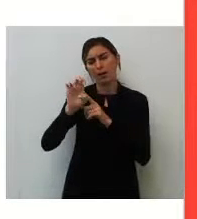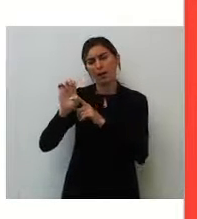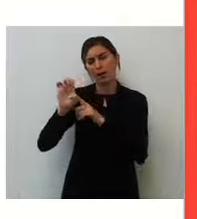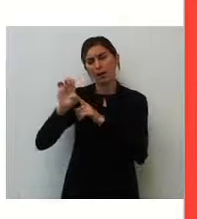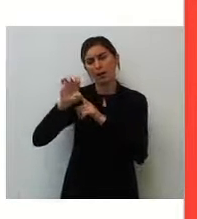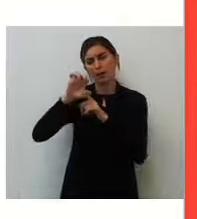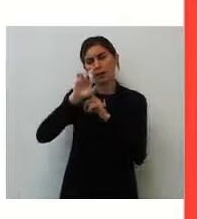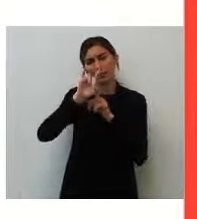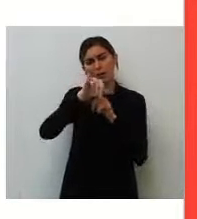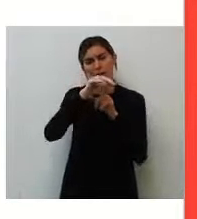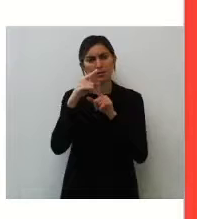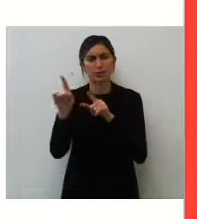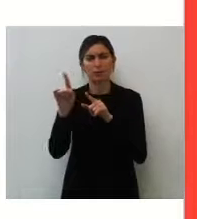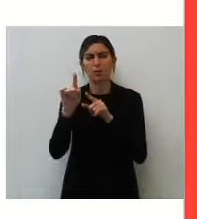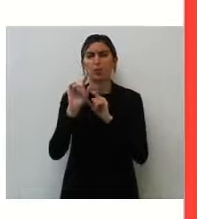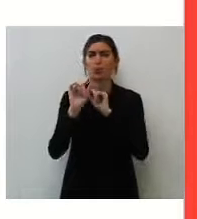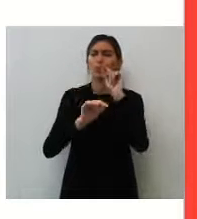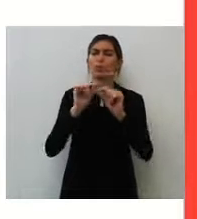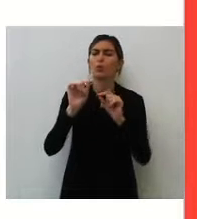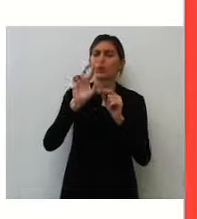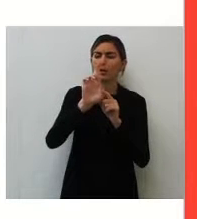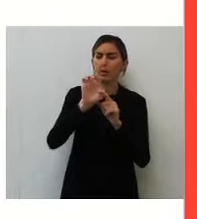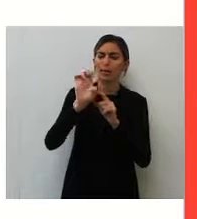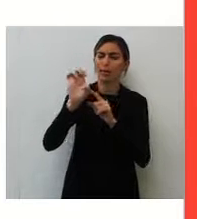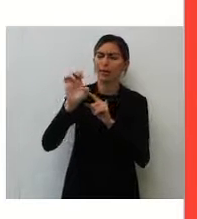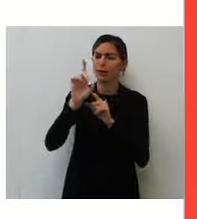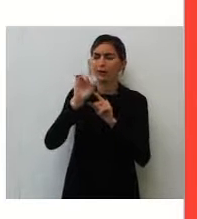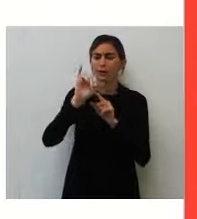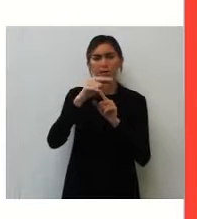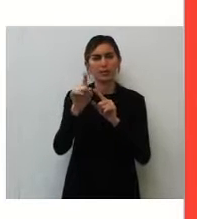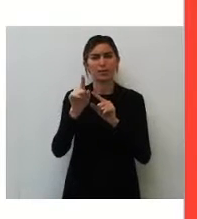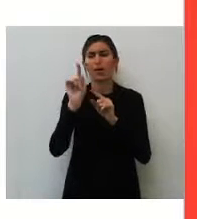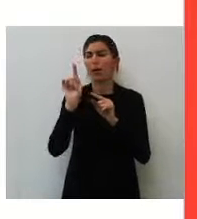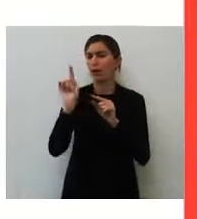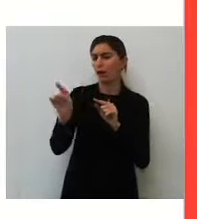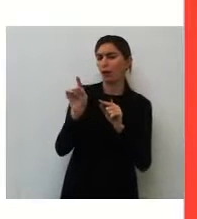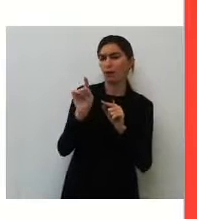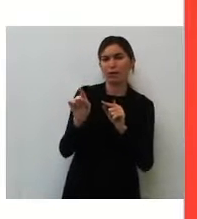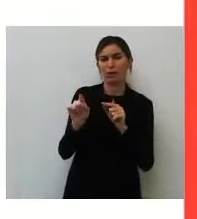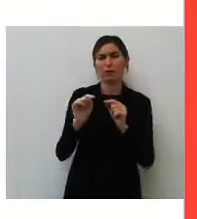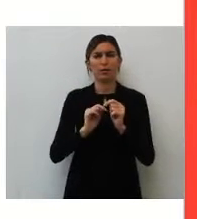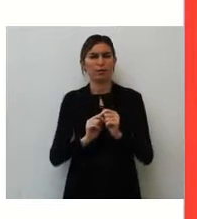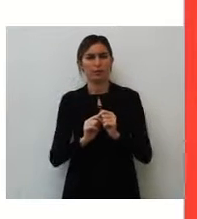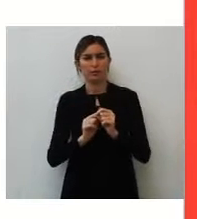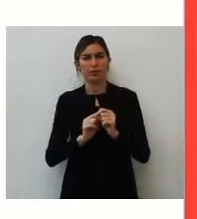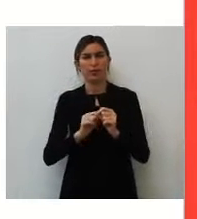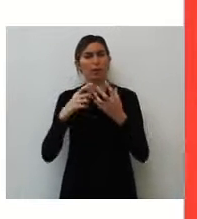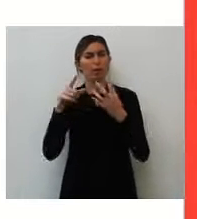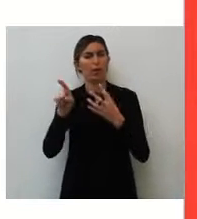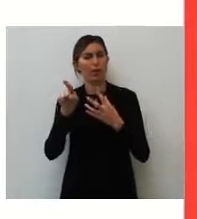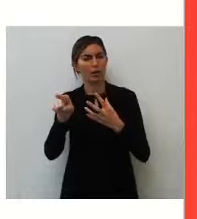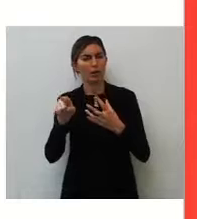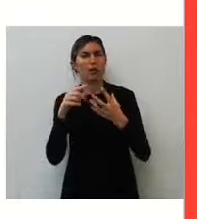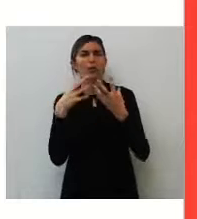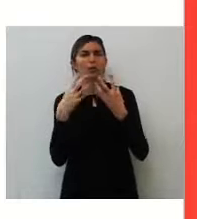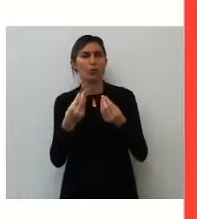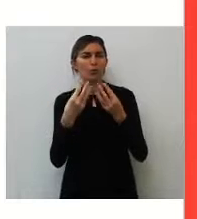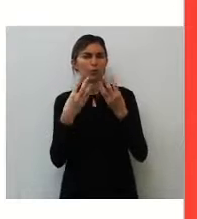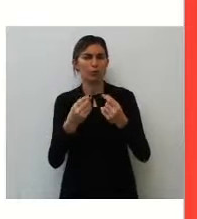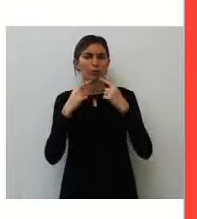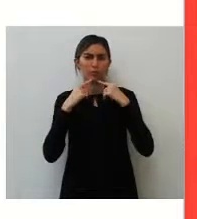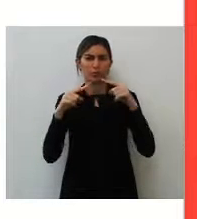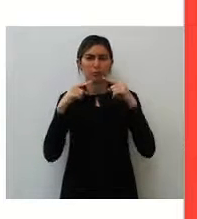reedição da obra então a reedição da obra é ela ela foi muito